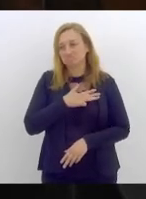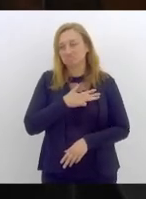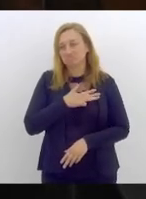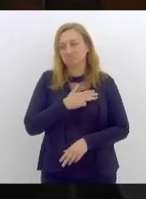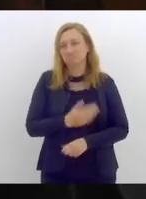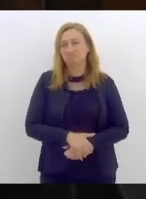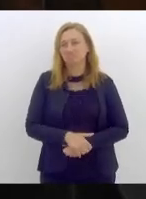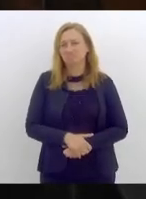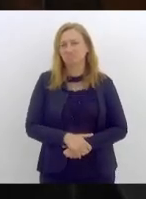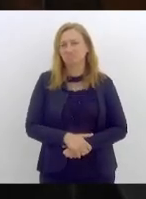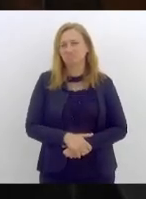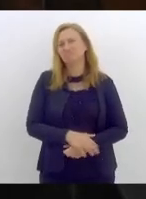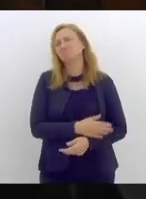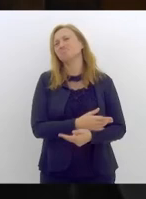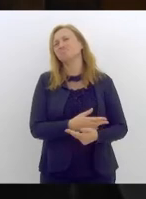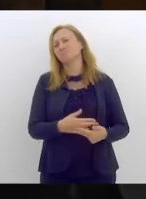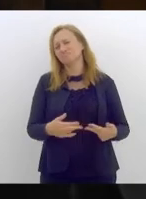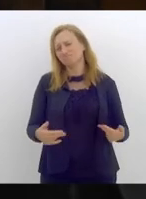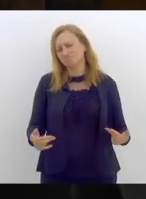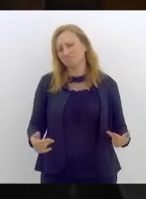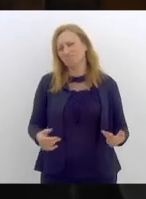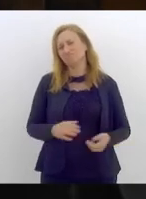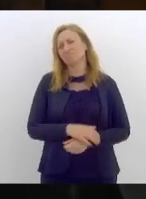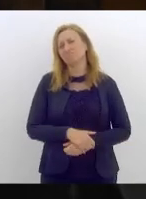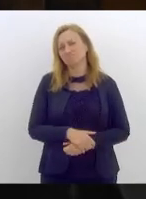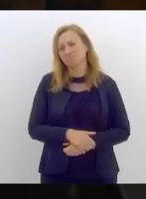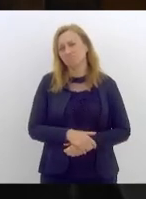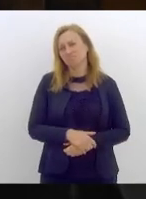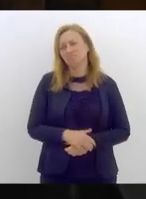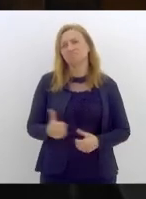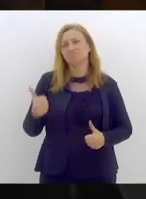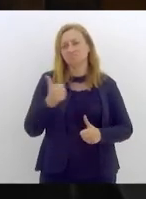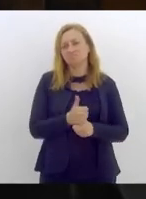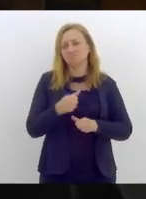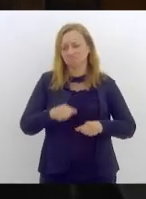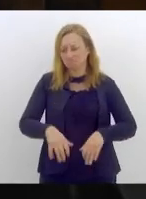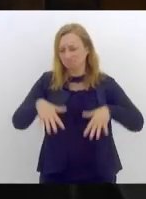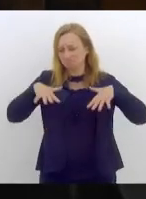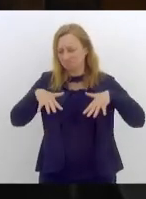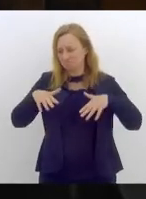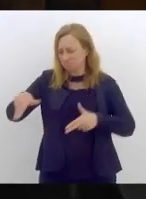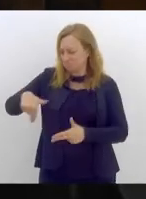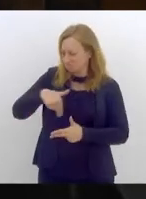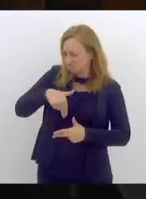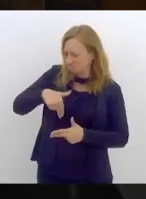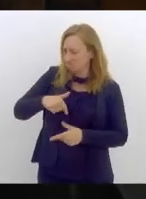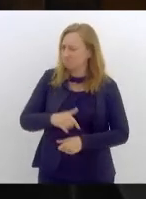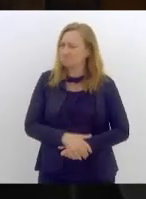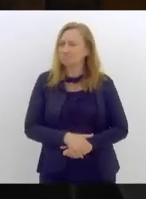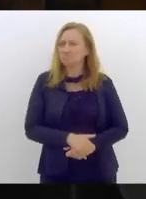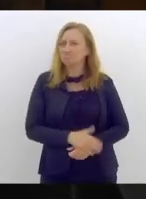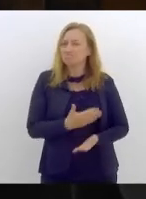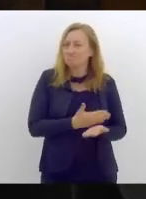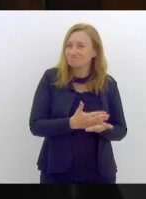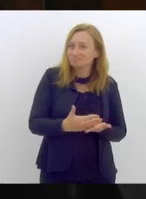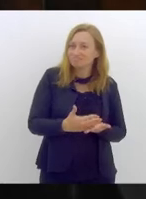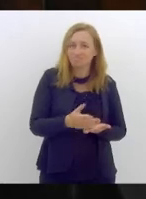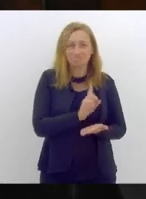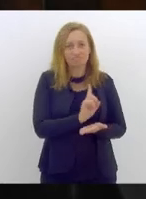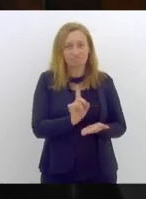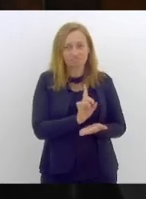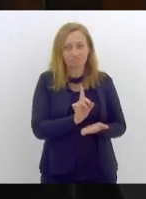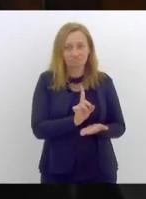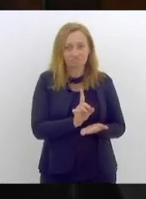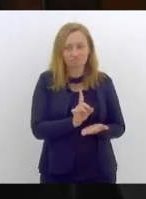eu inúmeras vezes incontáveis vezes assumir a tribuna da alerj no expediente Inicial Não porque